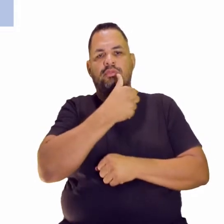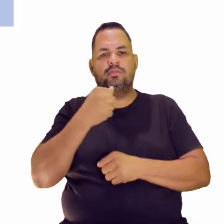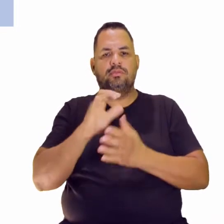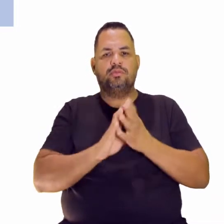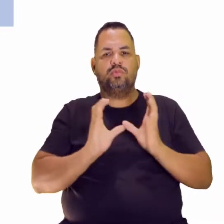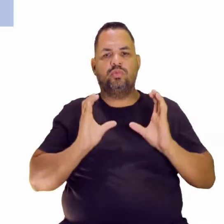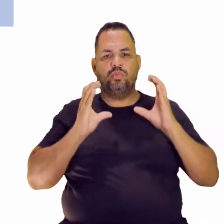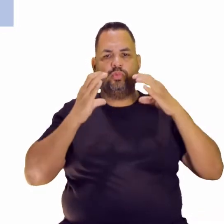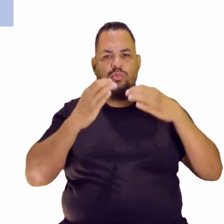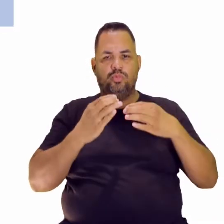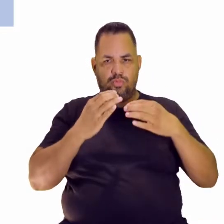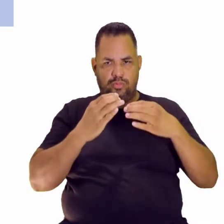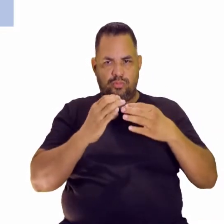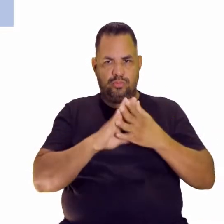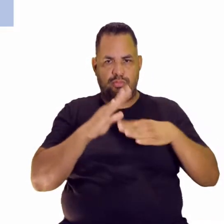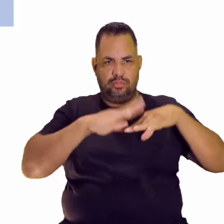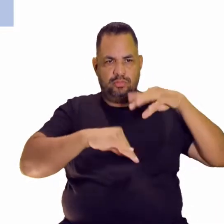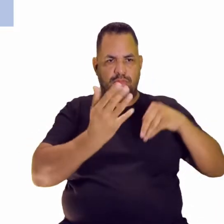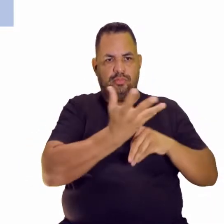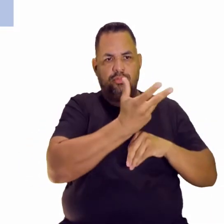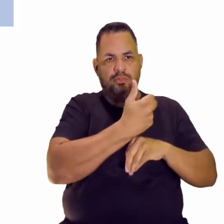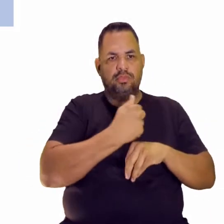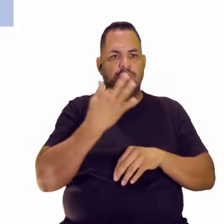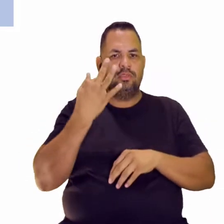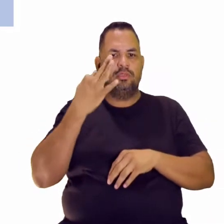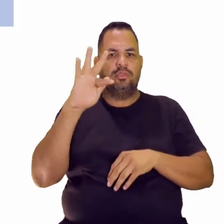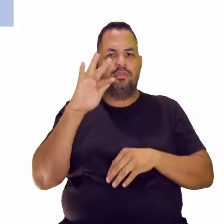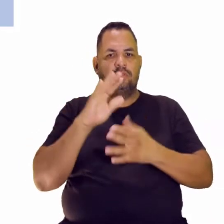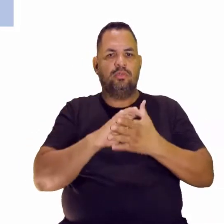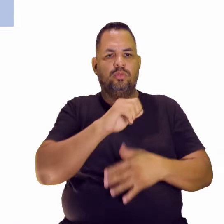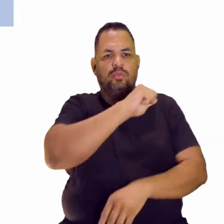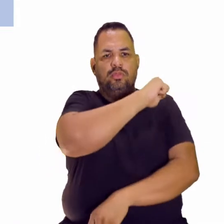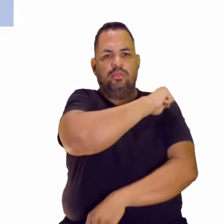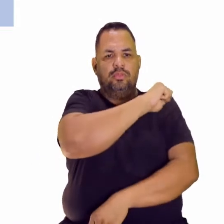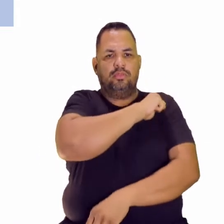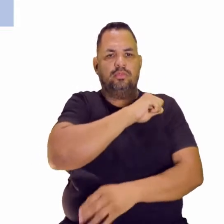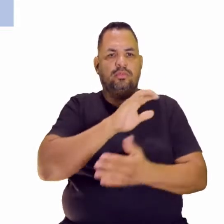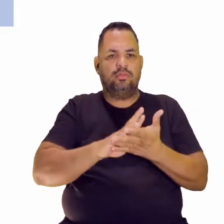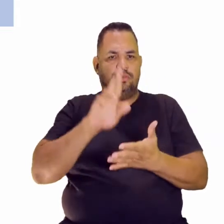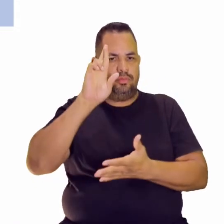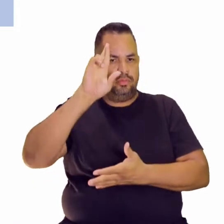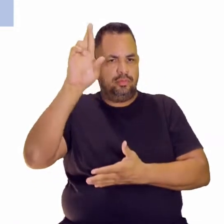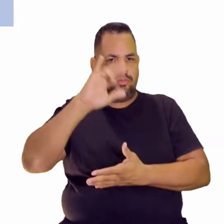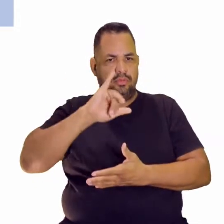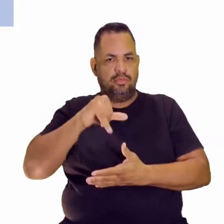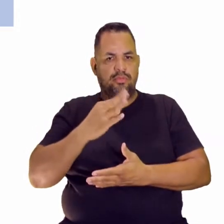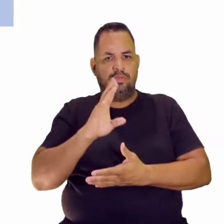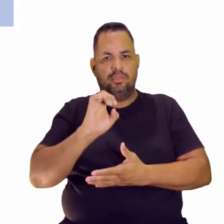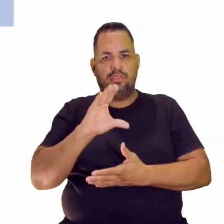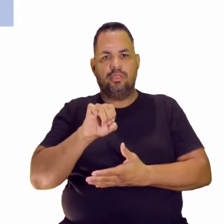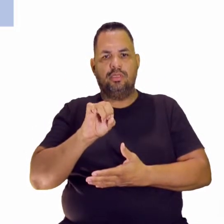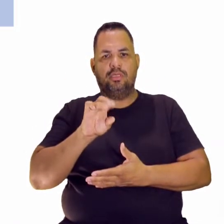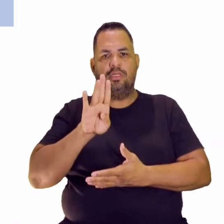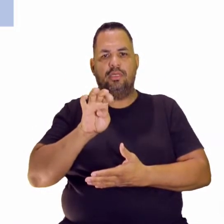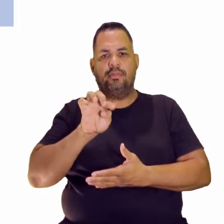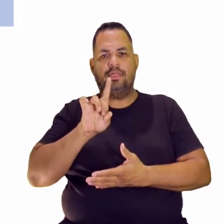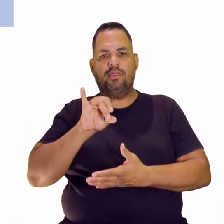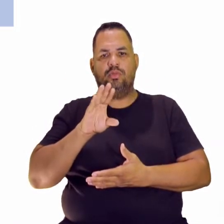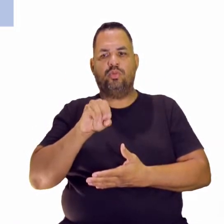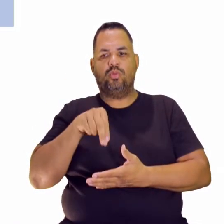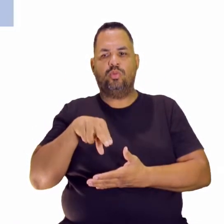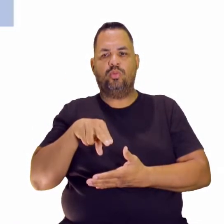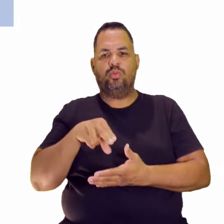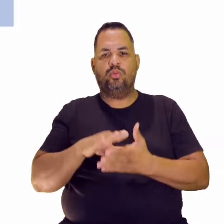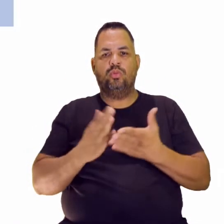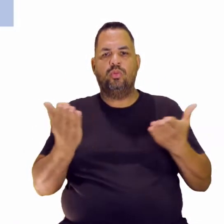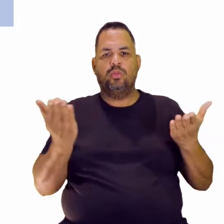de artistas franceses, liderados por Joaquim Le Breton, aí as datas